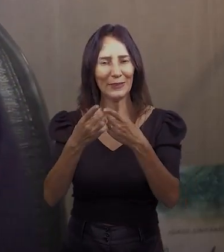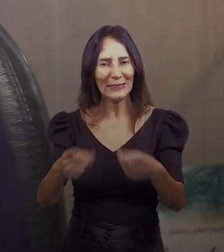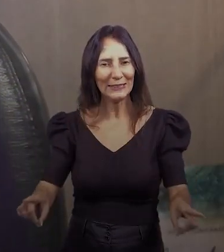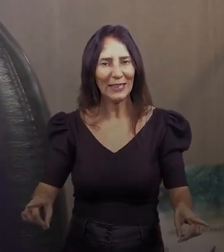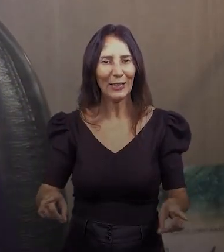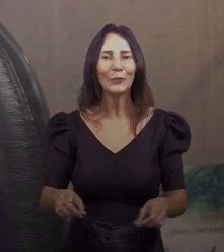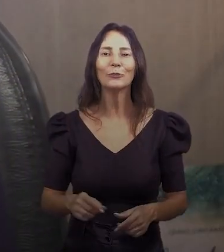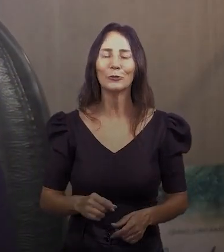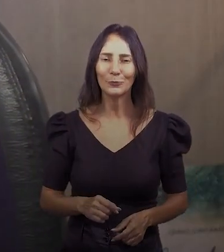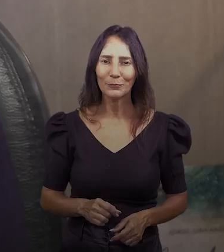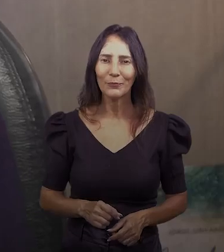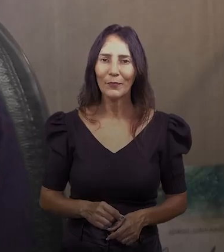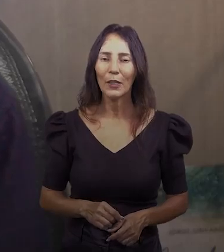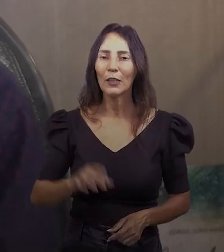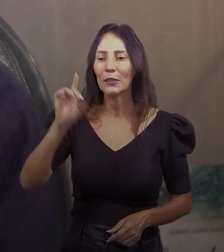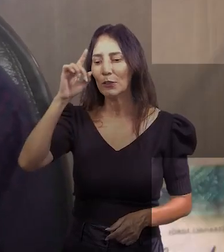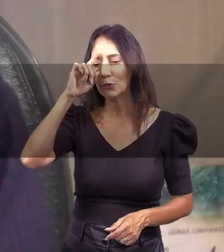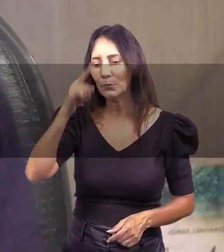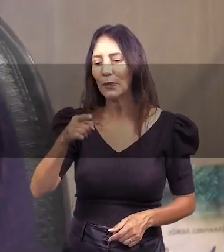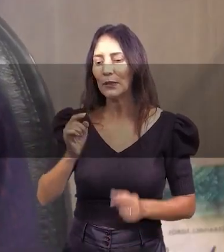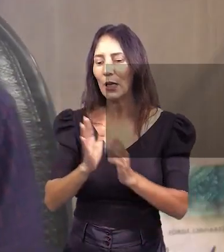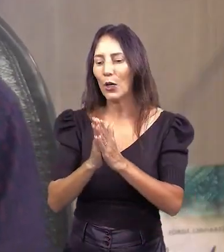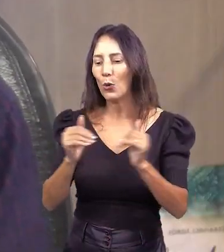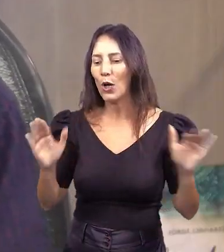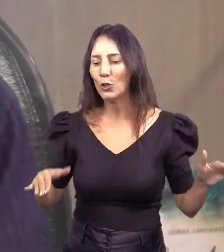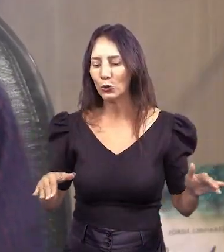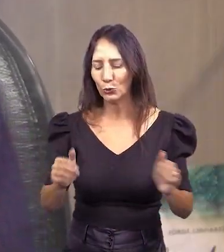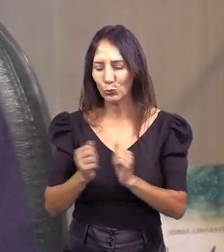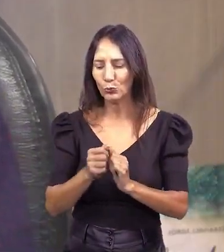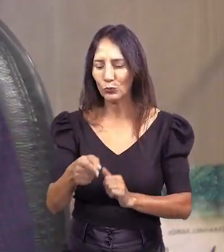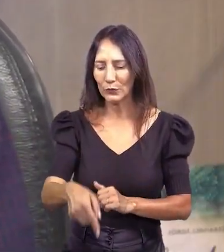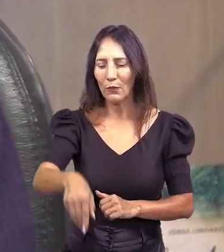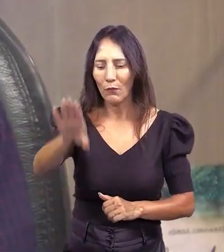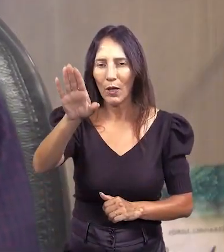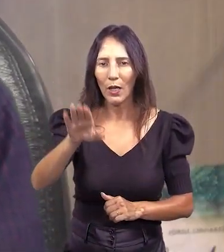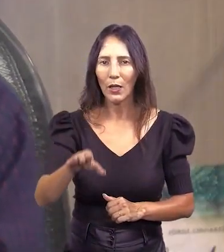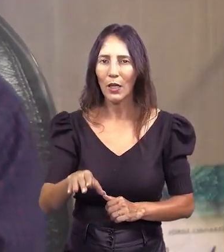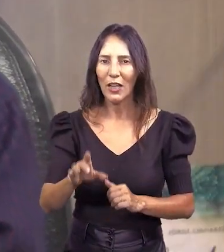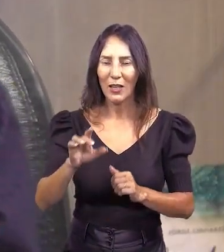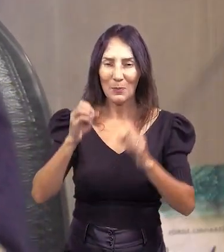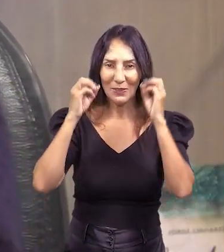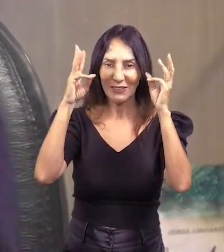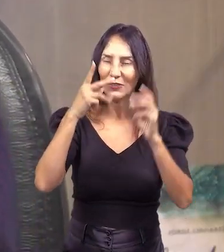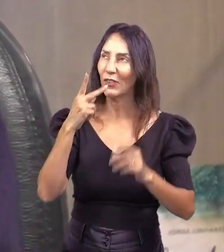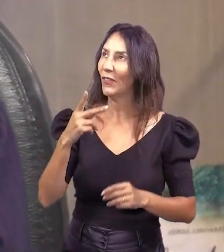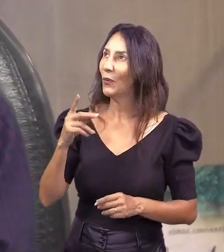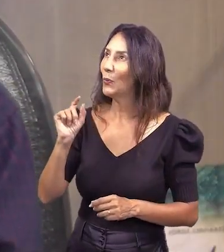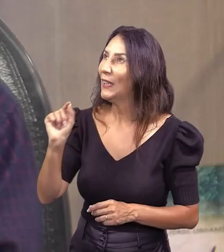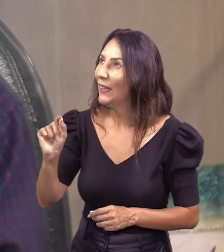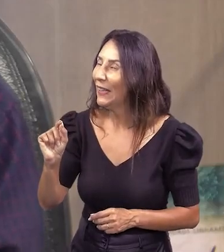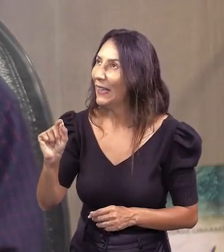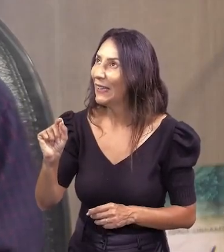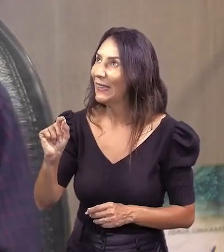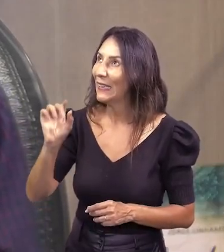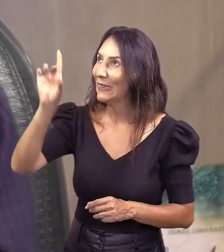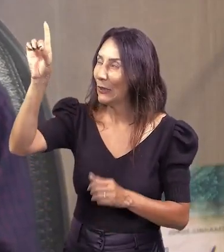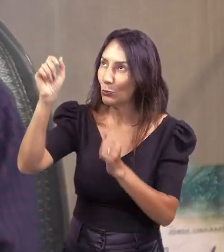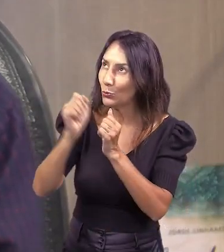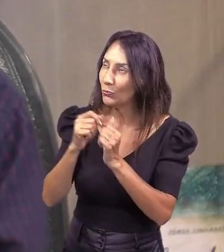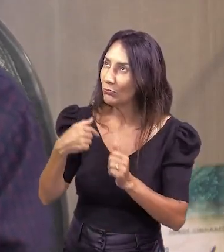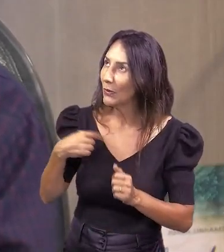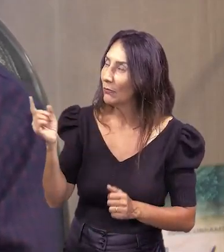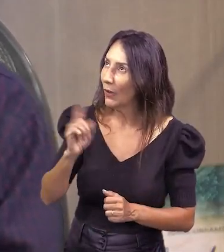Aí Moisés falou, se o Senhor não for comigo, eu não saio daqui. É isso que era o Davi, o homem de